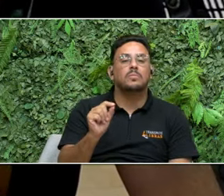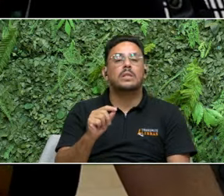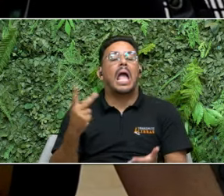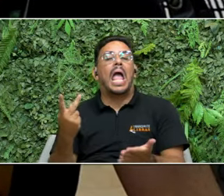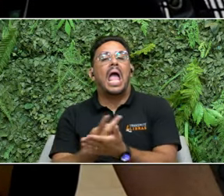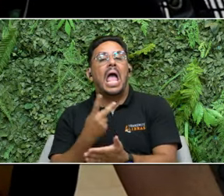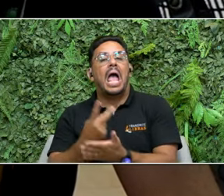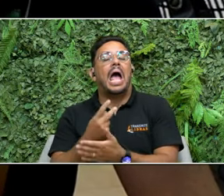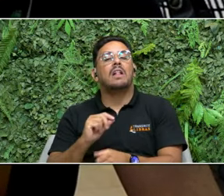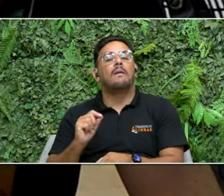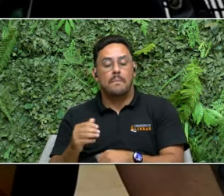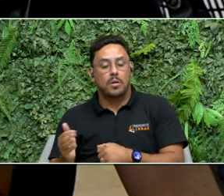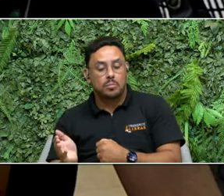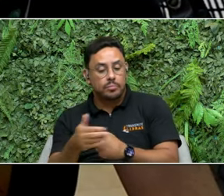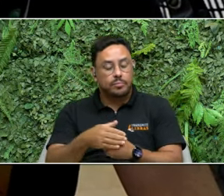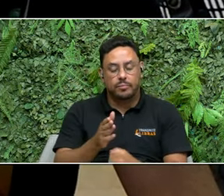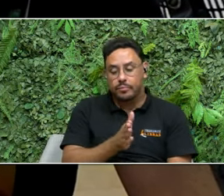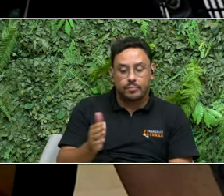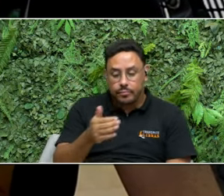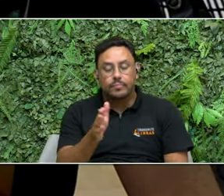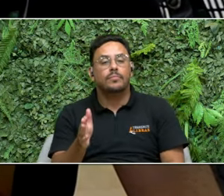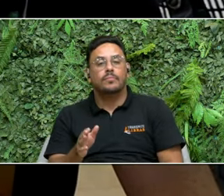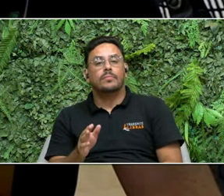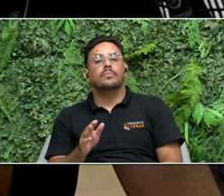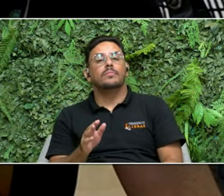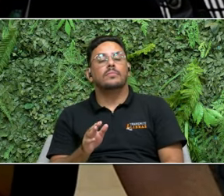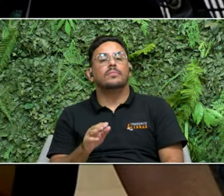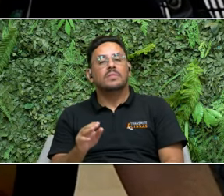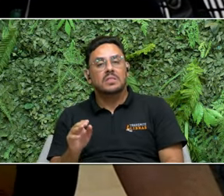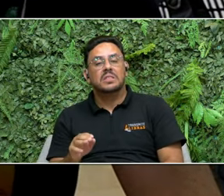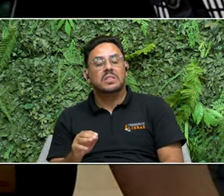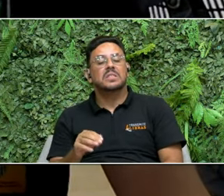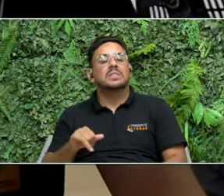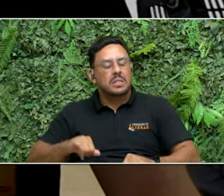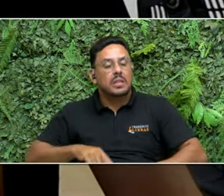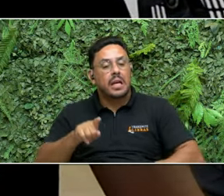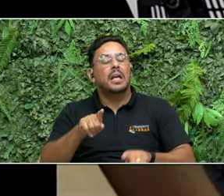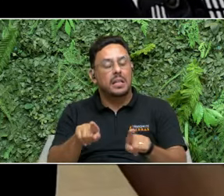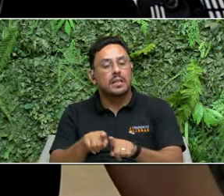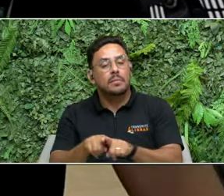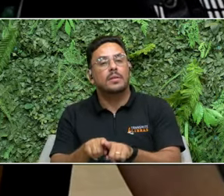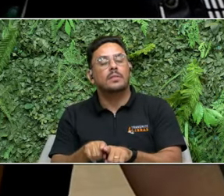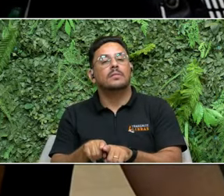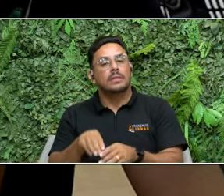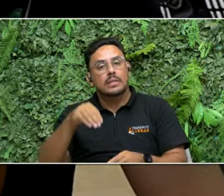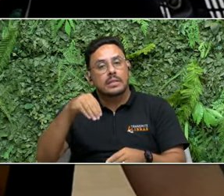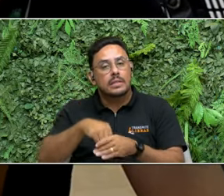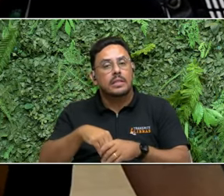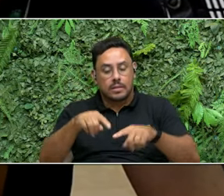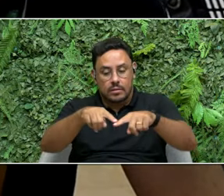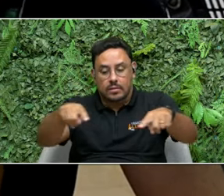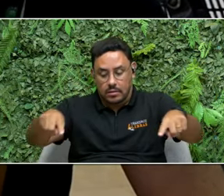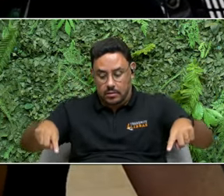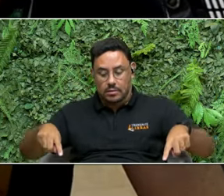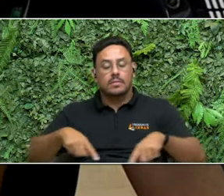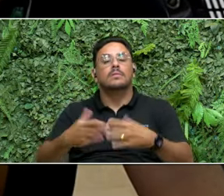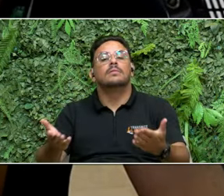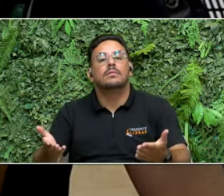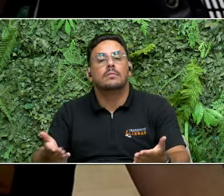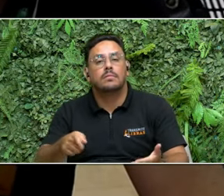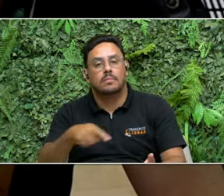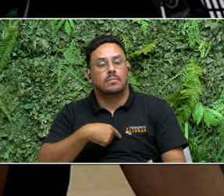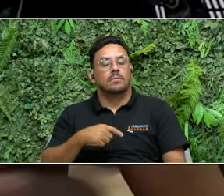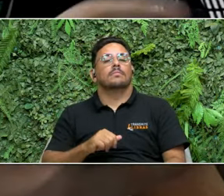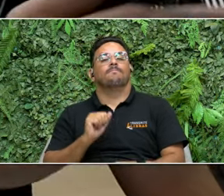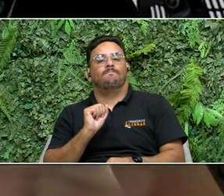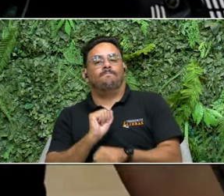marcadores que tomaram dribles e humilhantes inclusive ele inclusive ele dentro da grande área dentro da área então assim eu